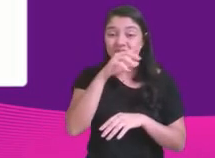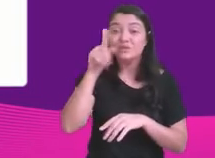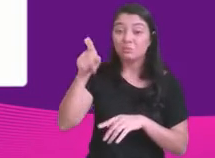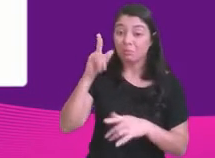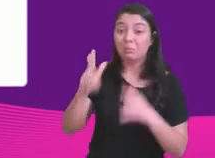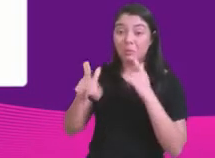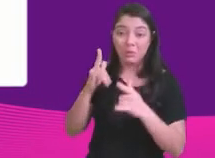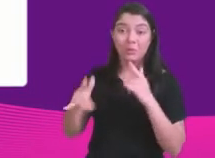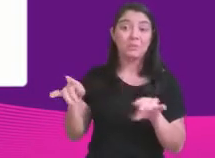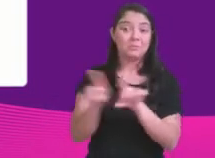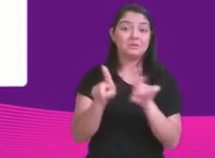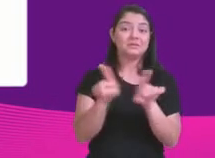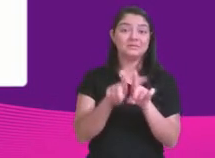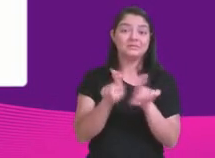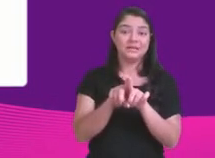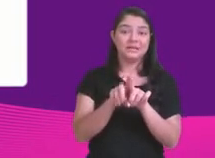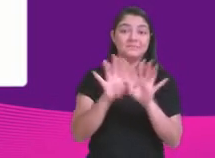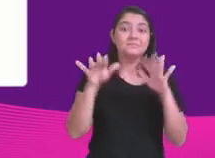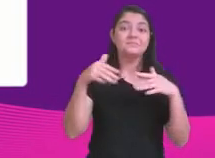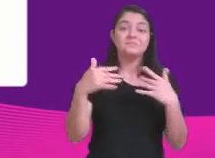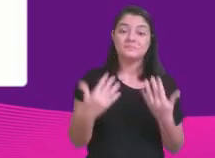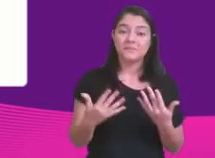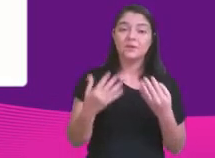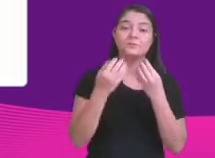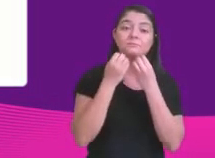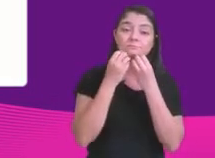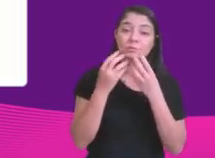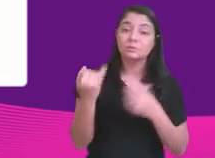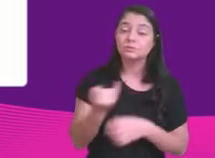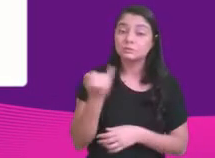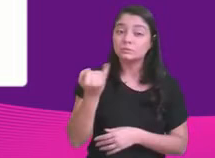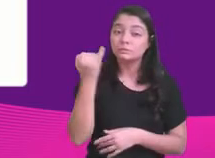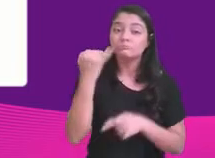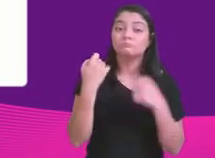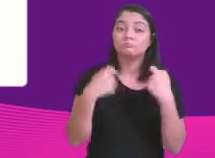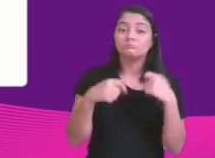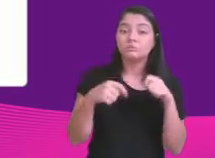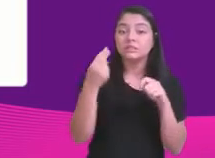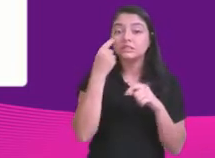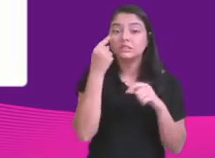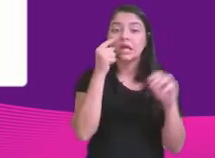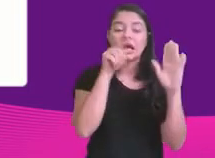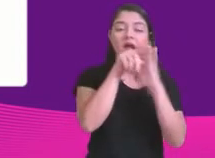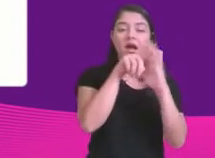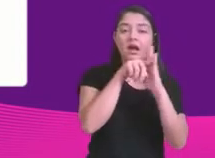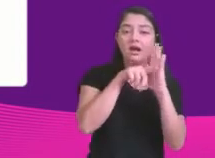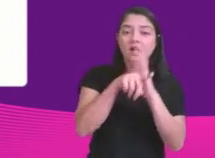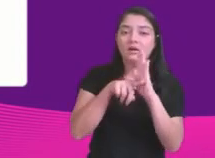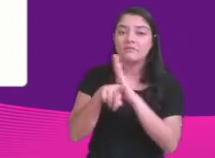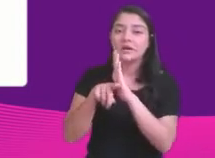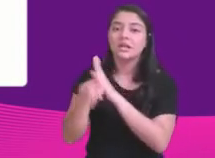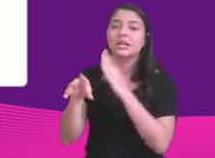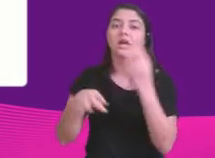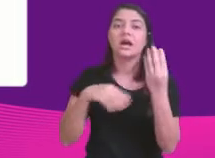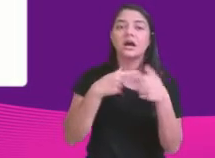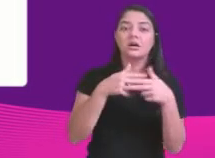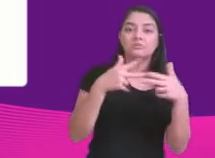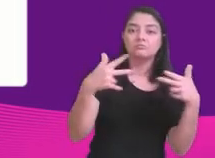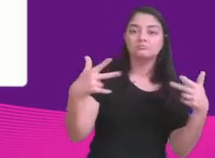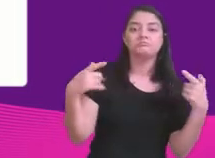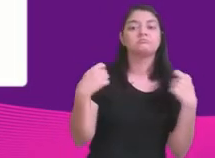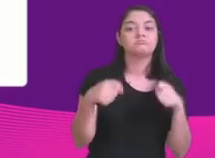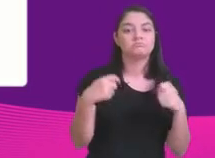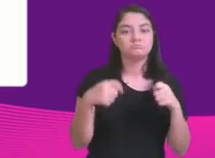com uma ressecção inadequada vai criar uma necessidade de tratamentos